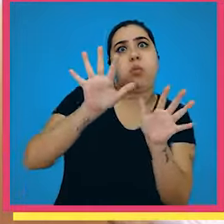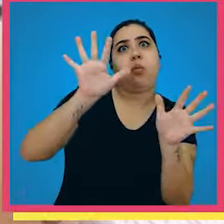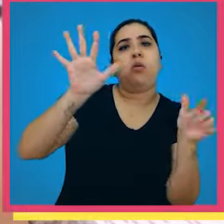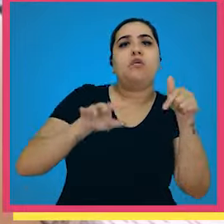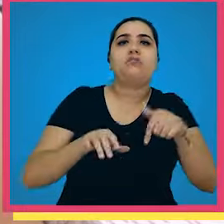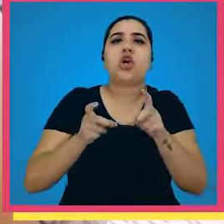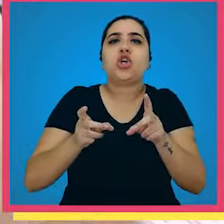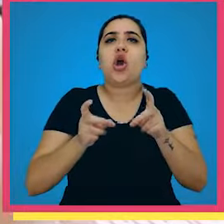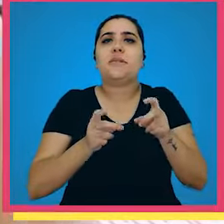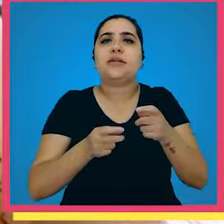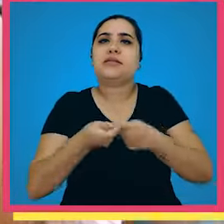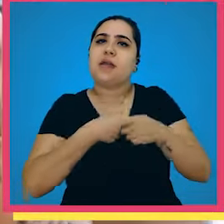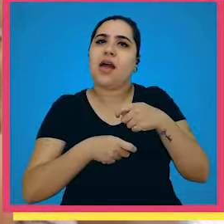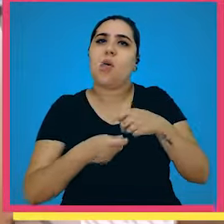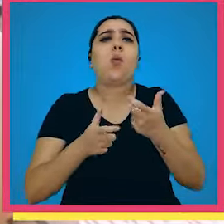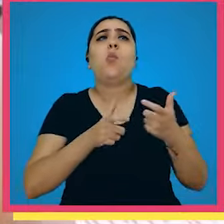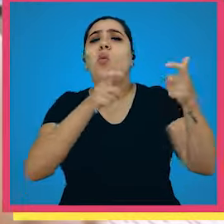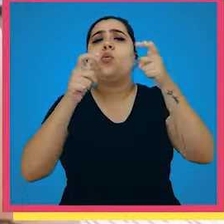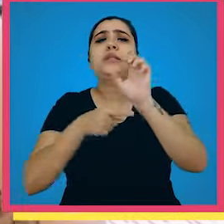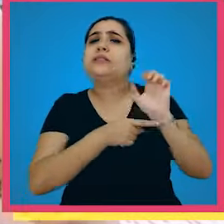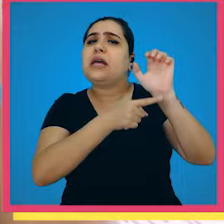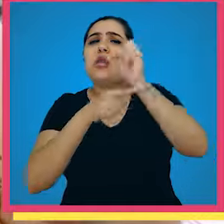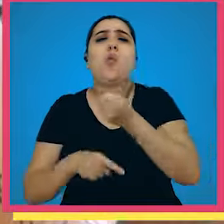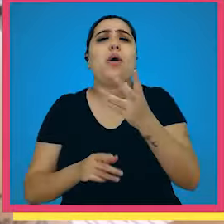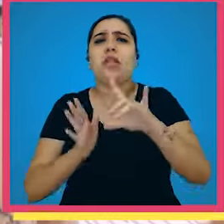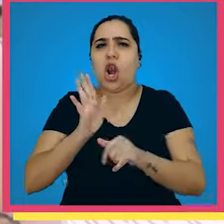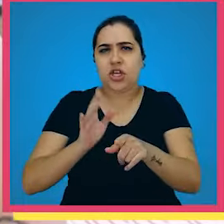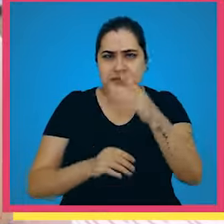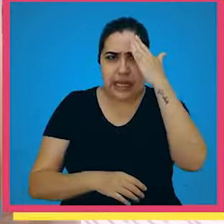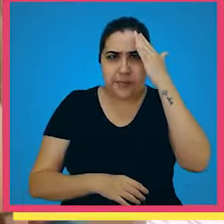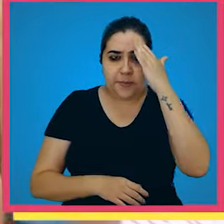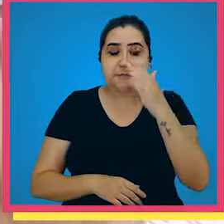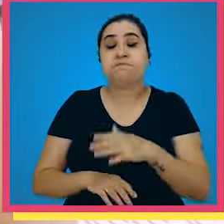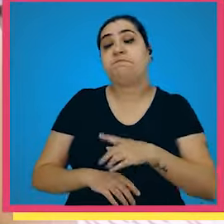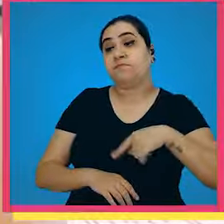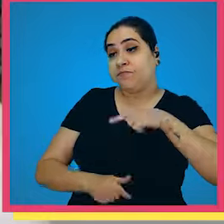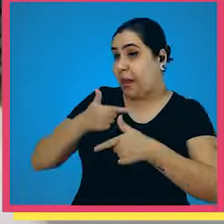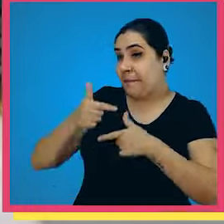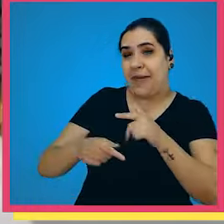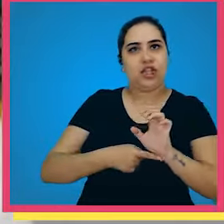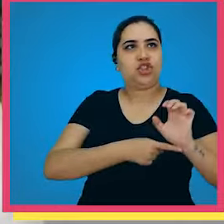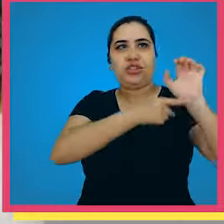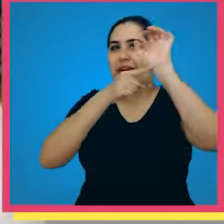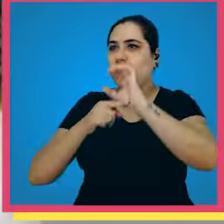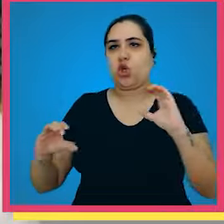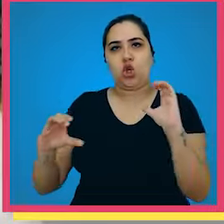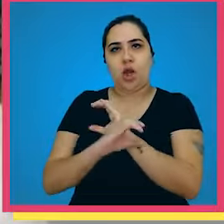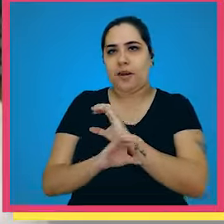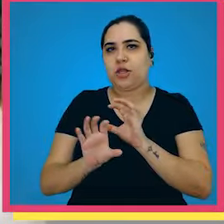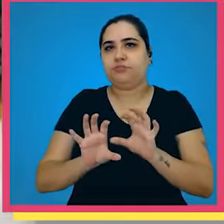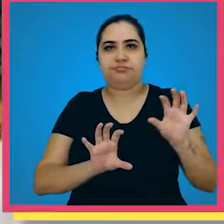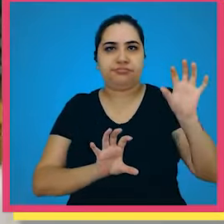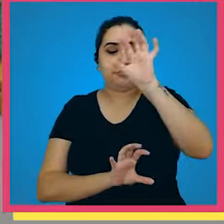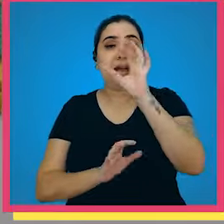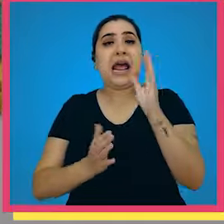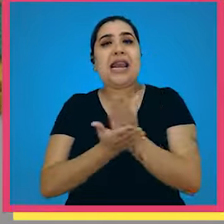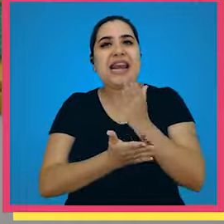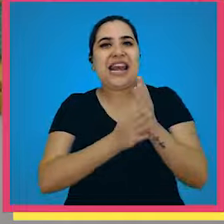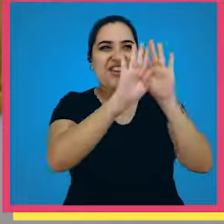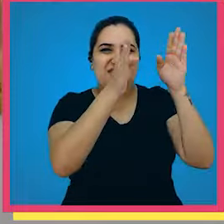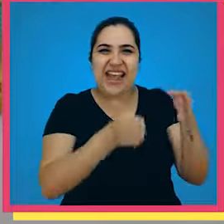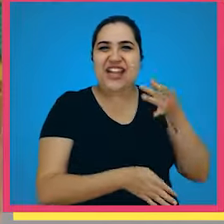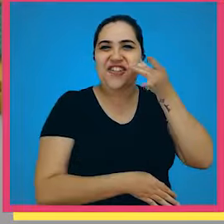cobertura do nosso comercial? Quantos estados, com quantas lojas a gente trabalha? Você tem essa noção? Olha, a gente trabalha com todos os estados,